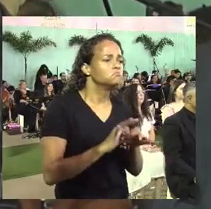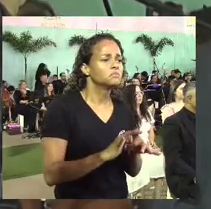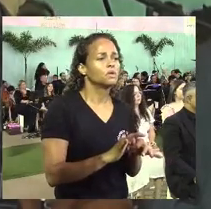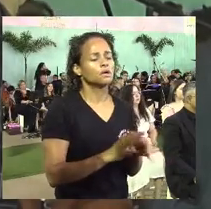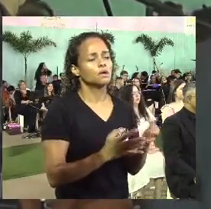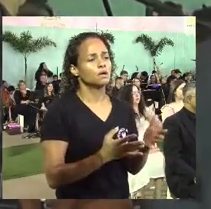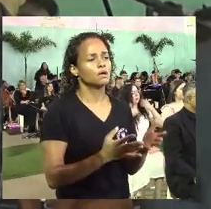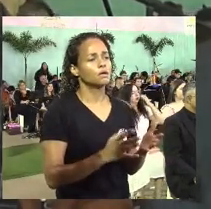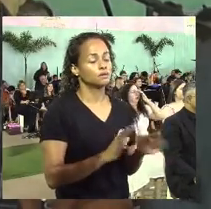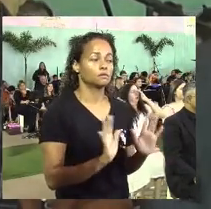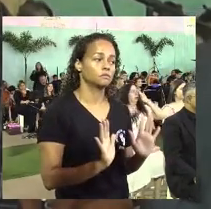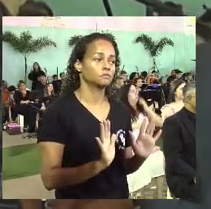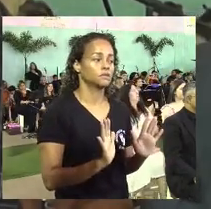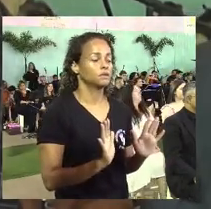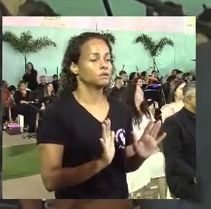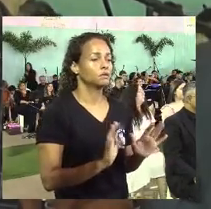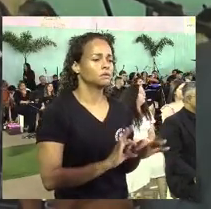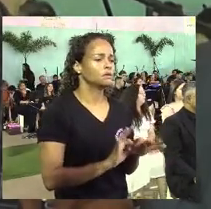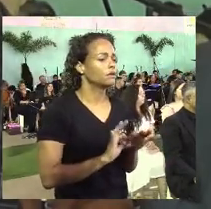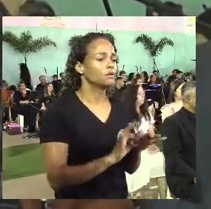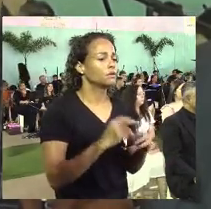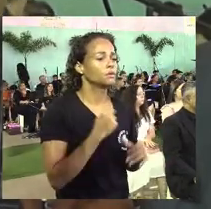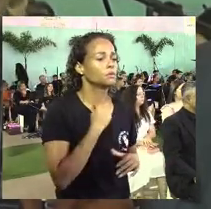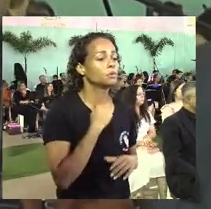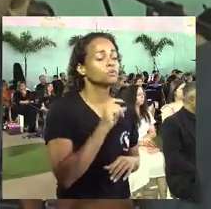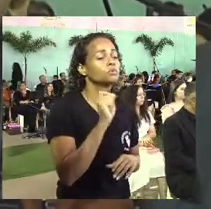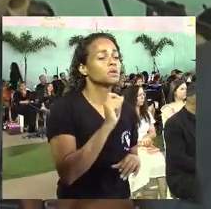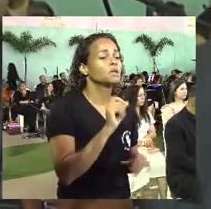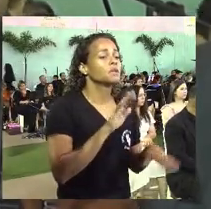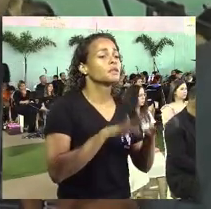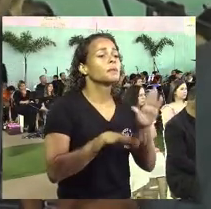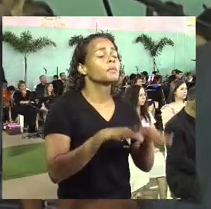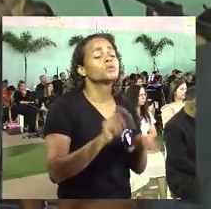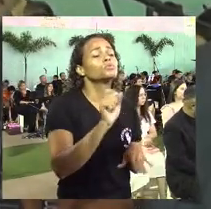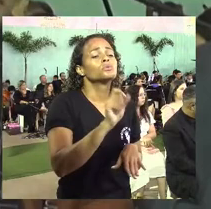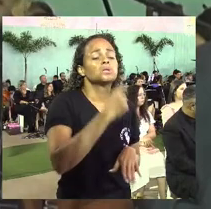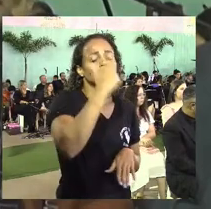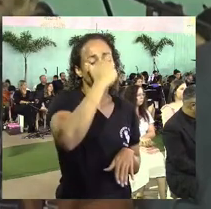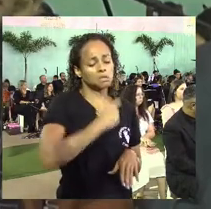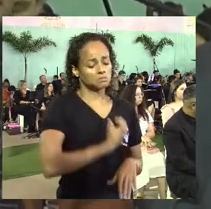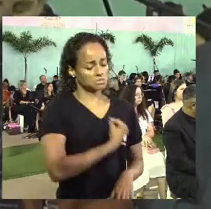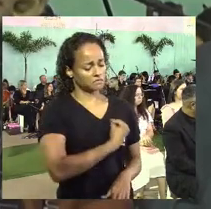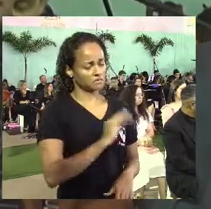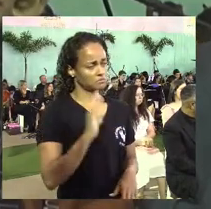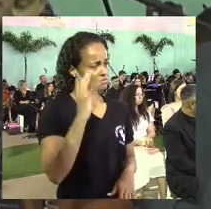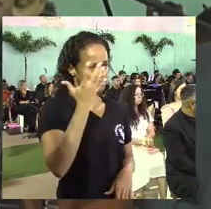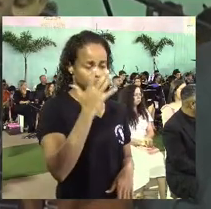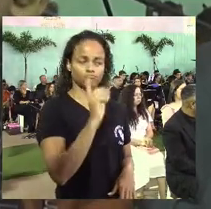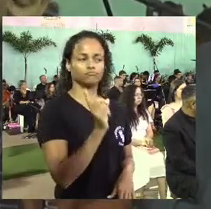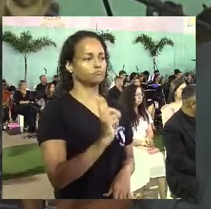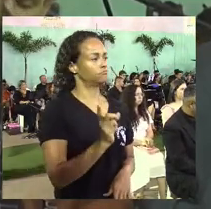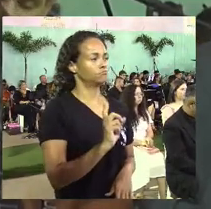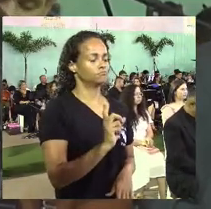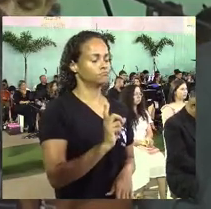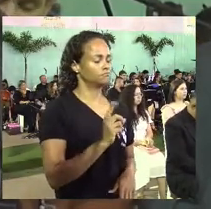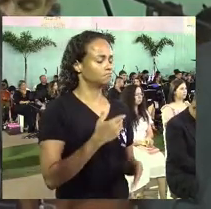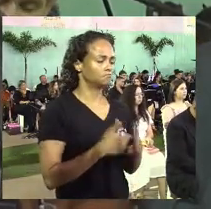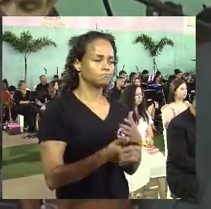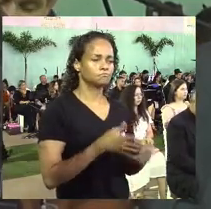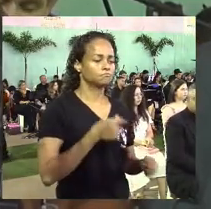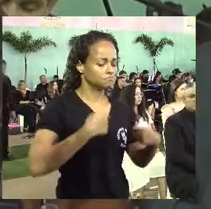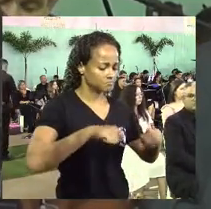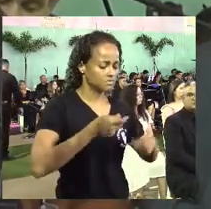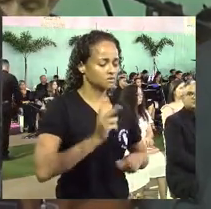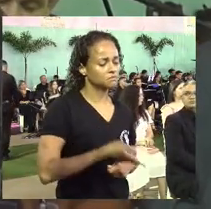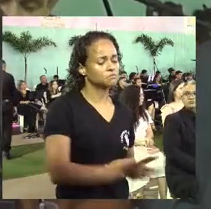ou não deveria estar ligada aquilo que acontece conosco É que muita gente quer ver